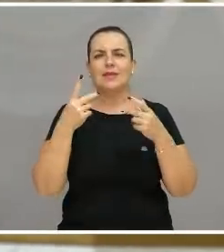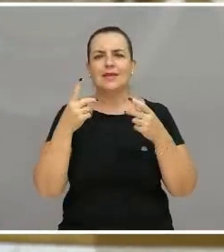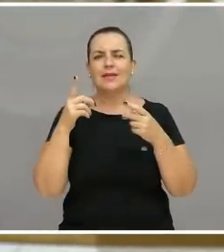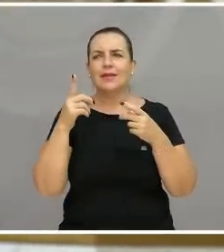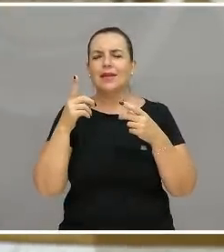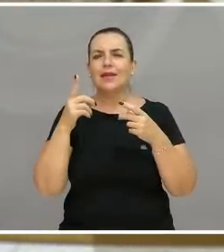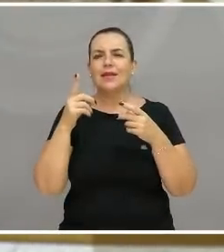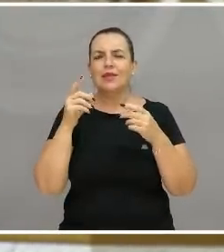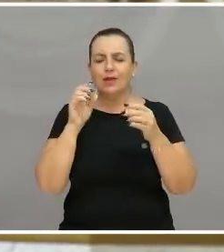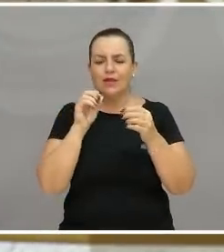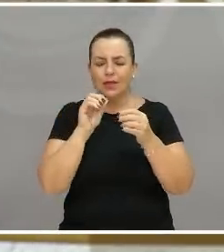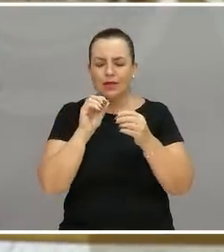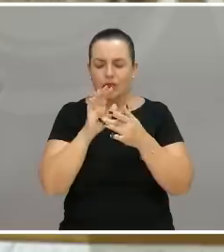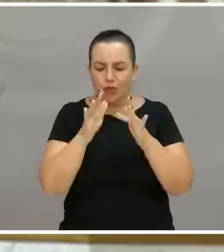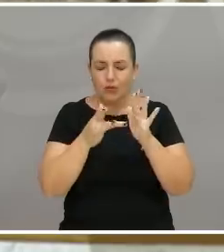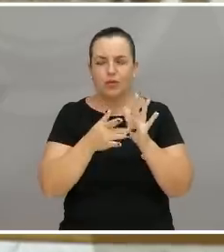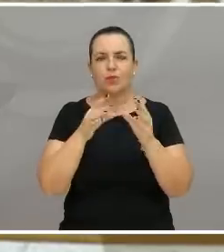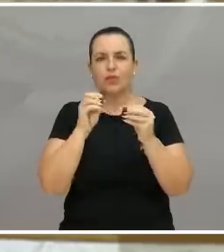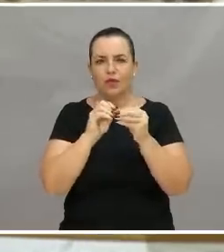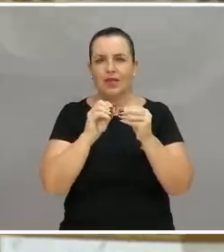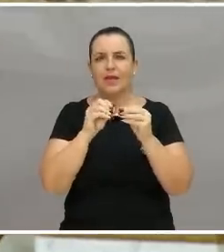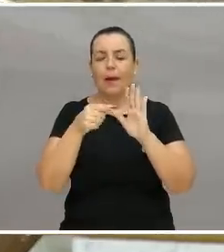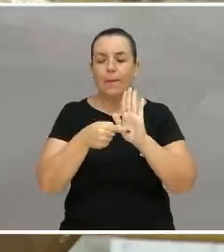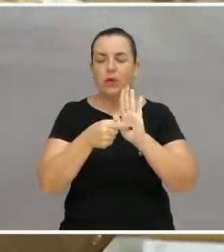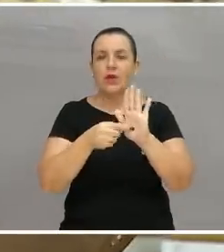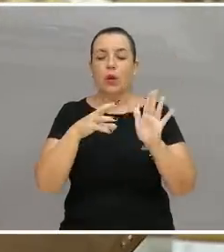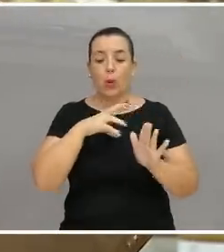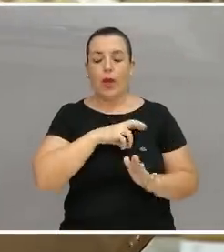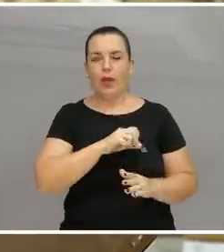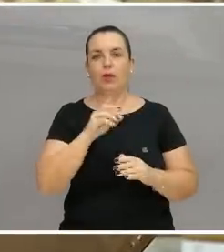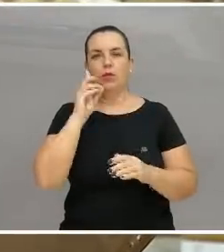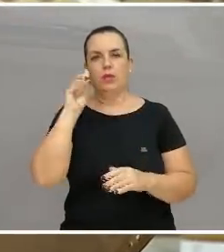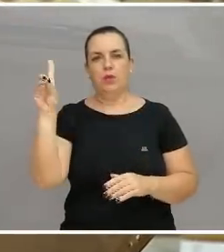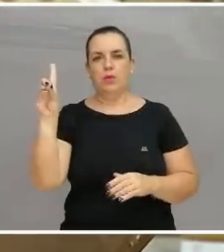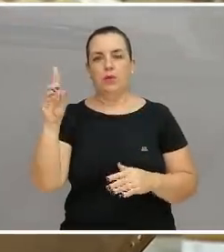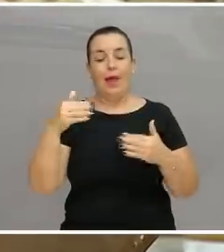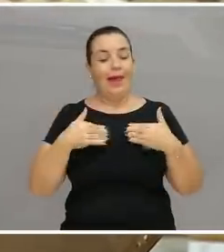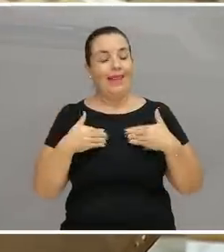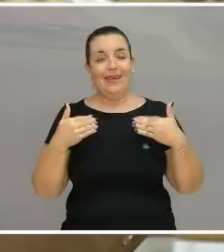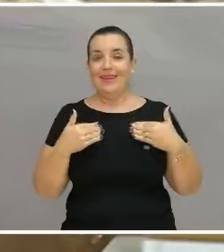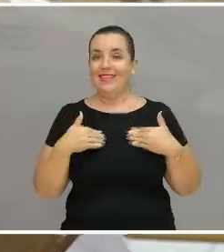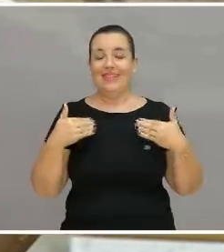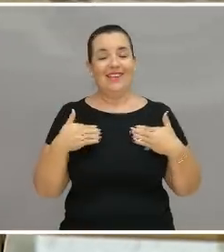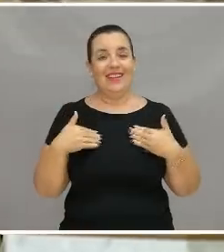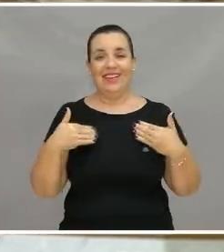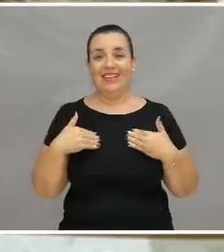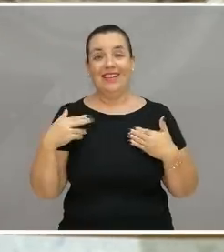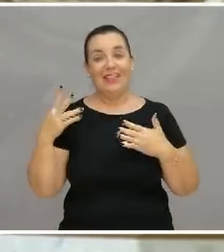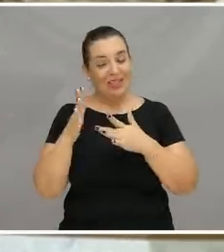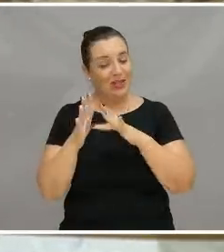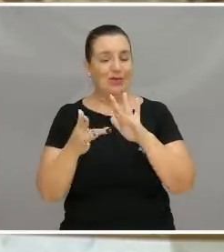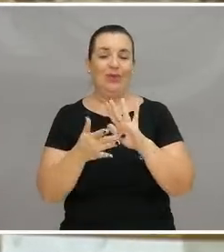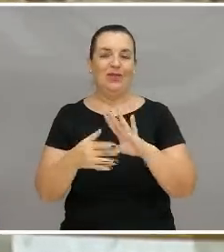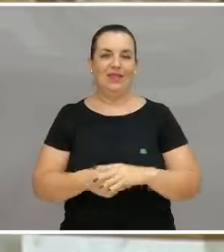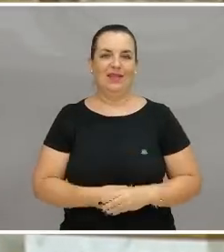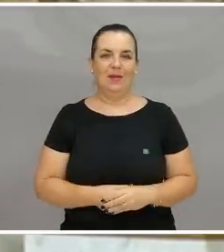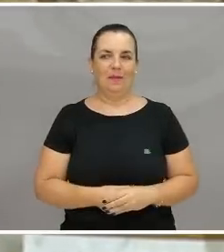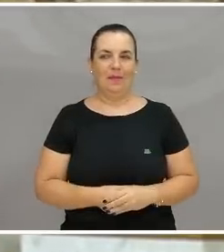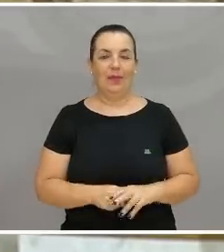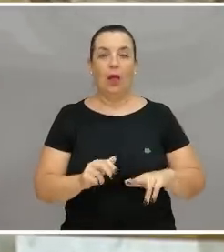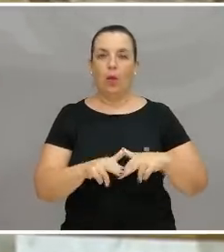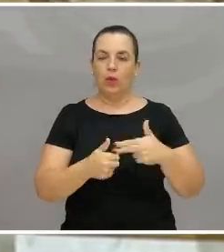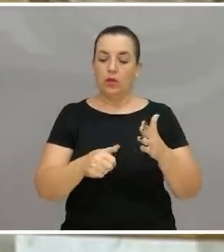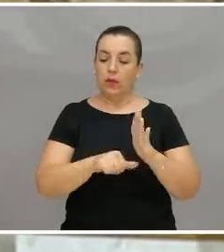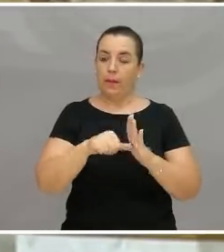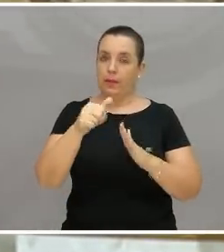de Deus. É motivo de alegria. Por isso, a primeira leitura que nós